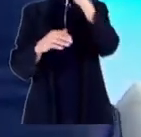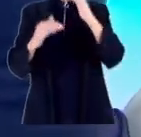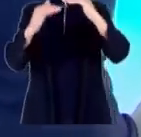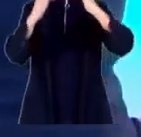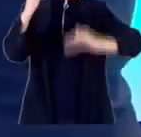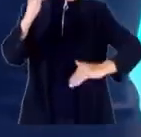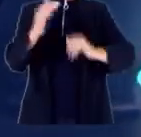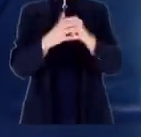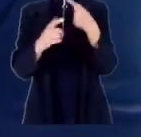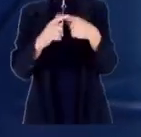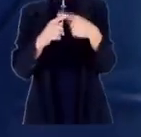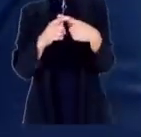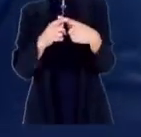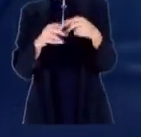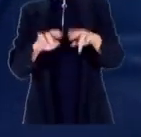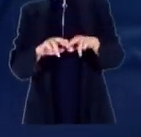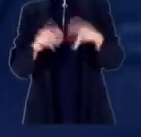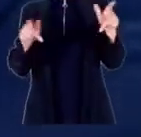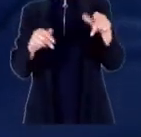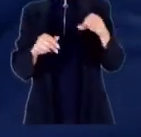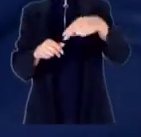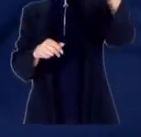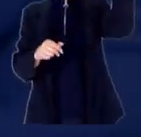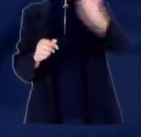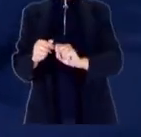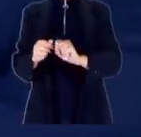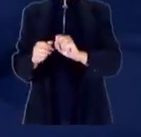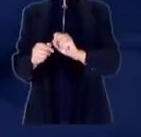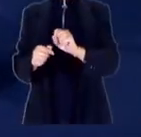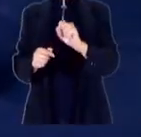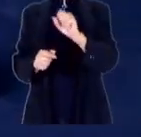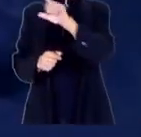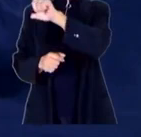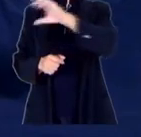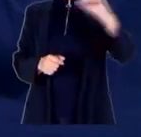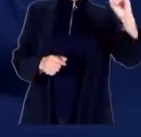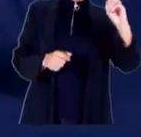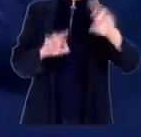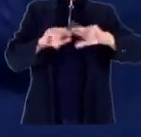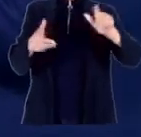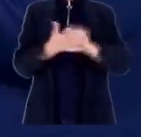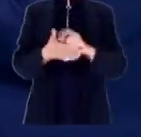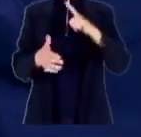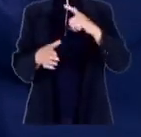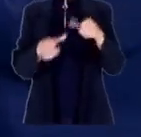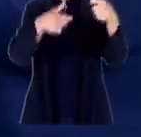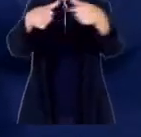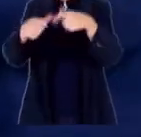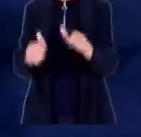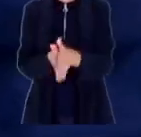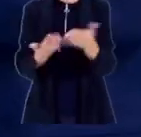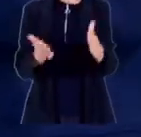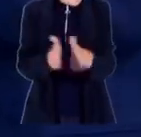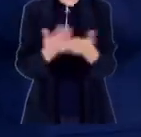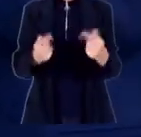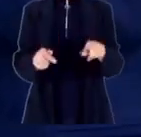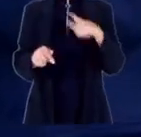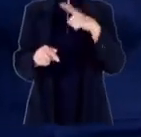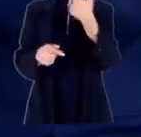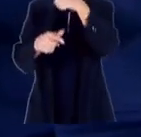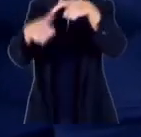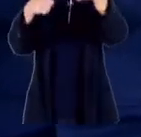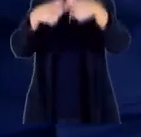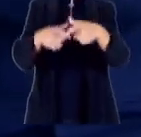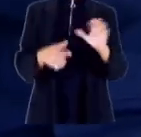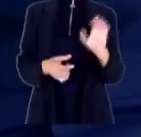que o Brasil não é o mesmo de norte a sul de Leste Oeste nós temos bolsões de misérias e temos regiões mais ricas Como é o seu Paraná e